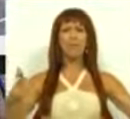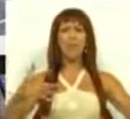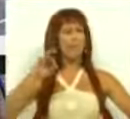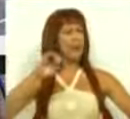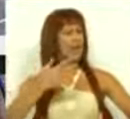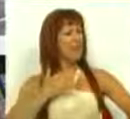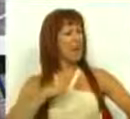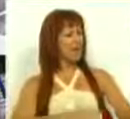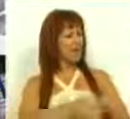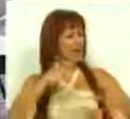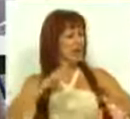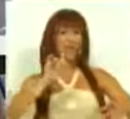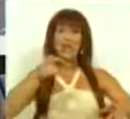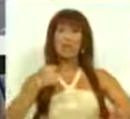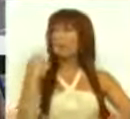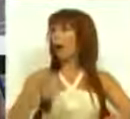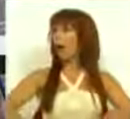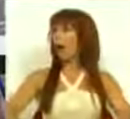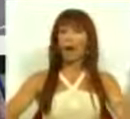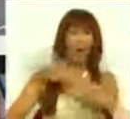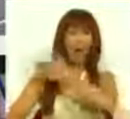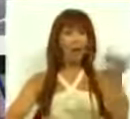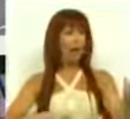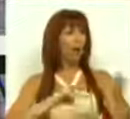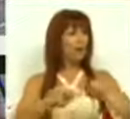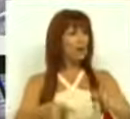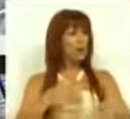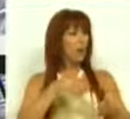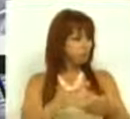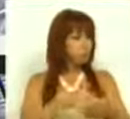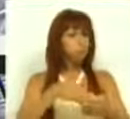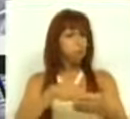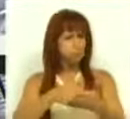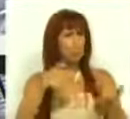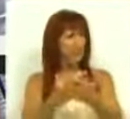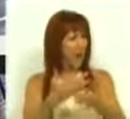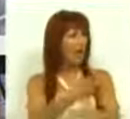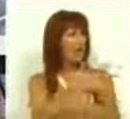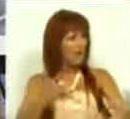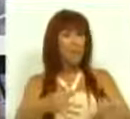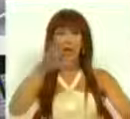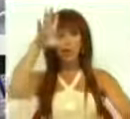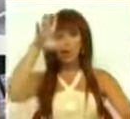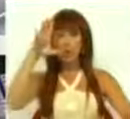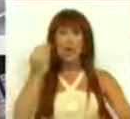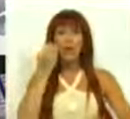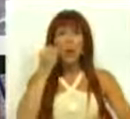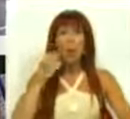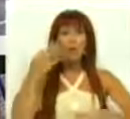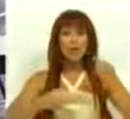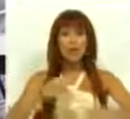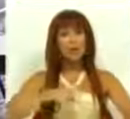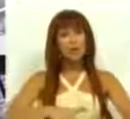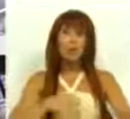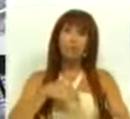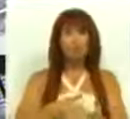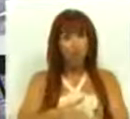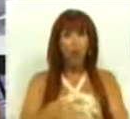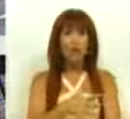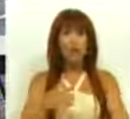quer crescimento, mas depois nega alterar os bloqueios ao crescimento. E o Estado da Justiça em Portugal bloqueia